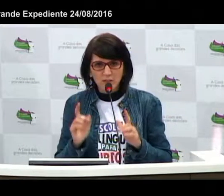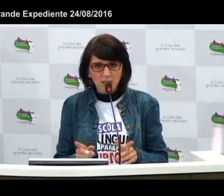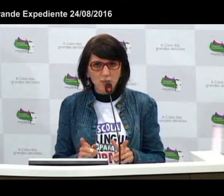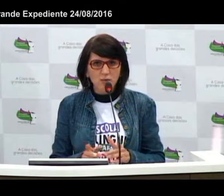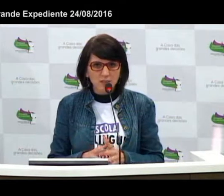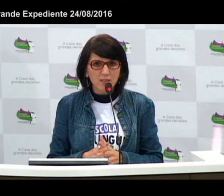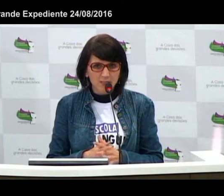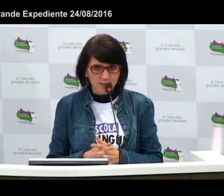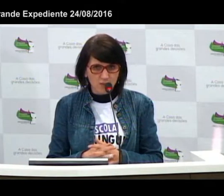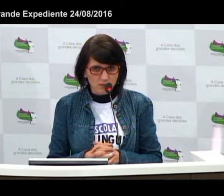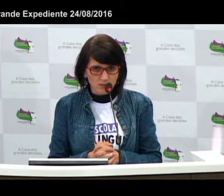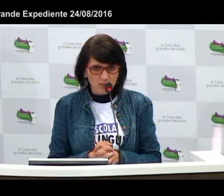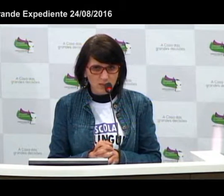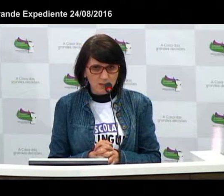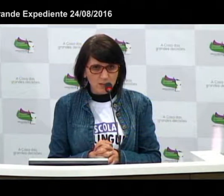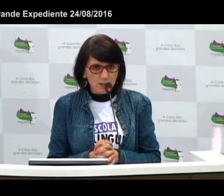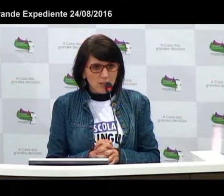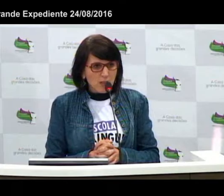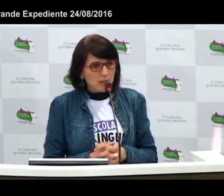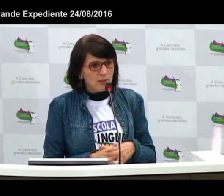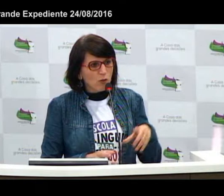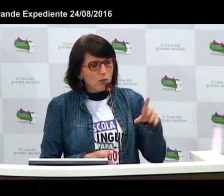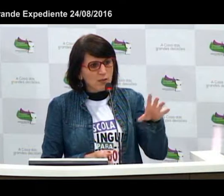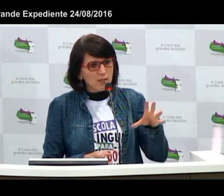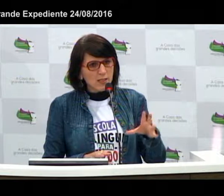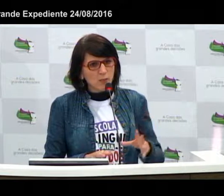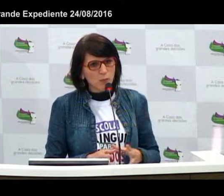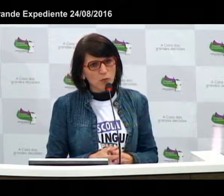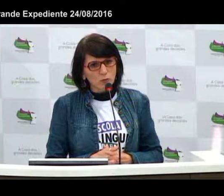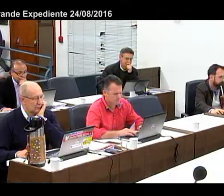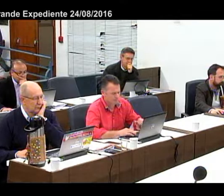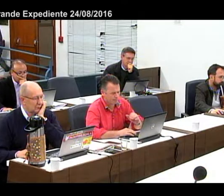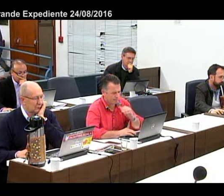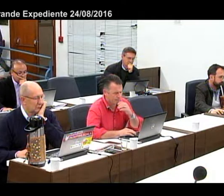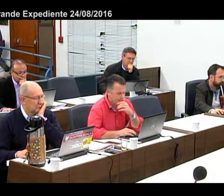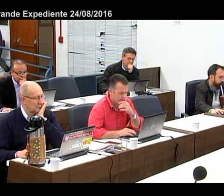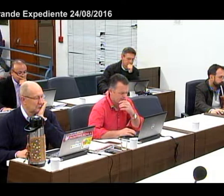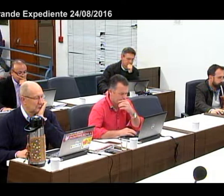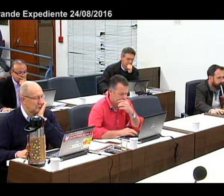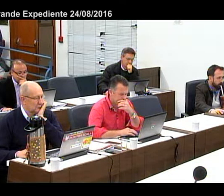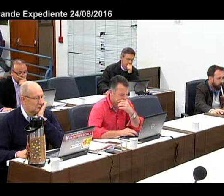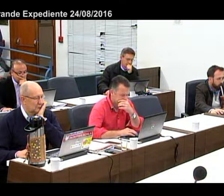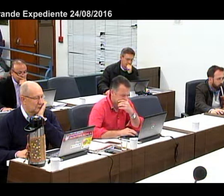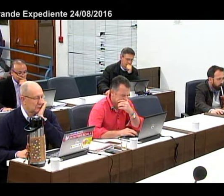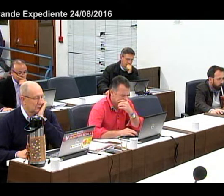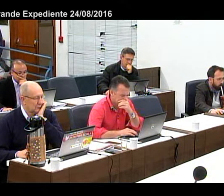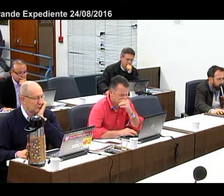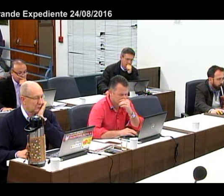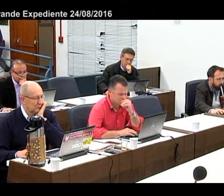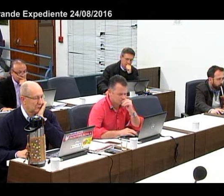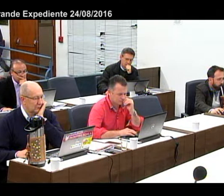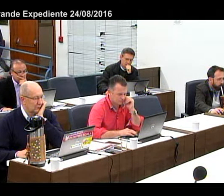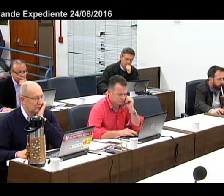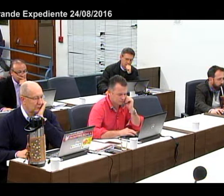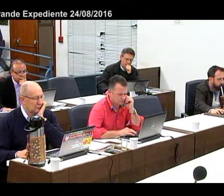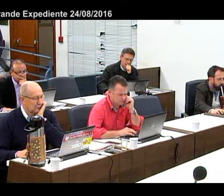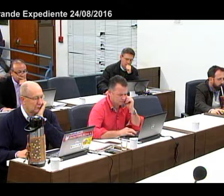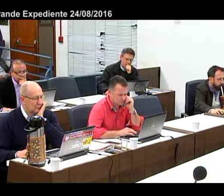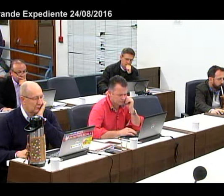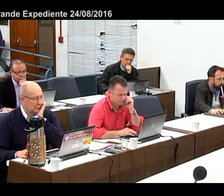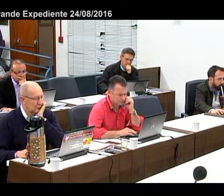espaços deficientes. Dou um exemplo dos meus amigos e das minhas amigas surdas que aqui estão, e